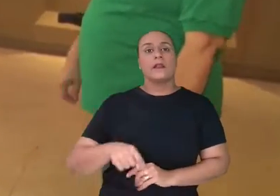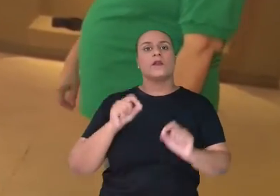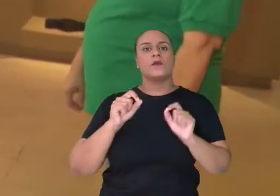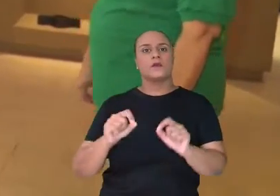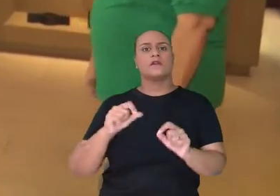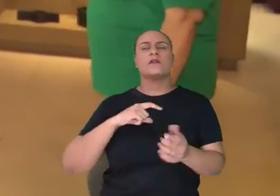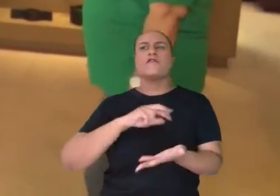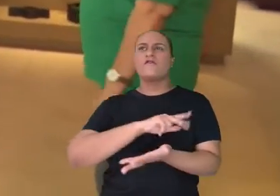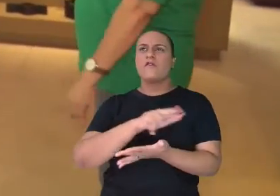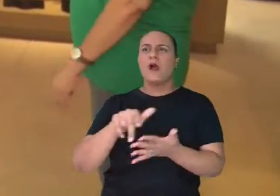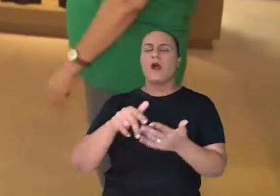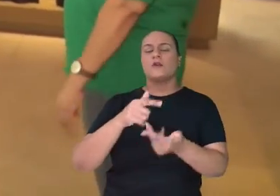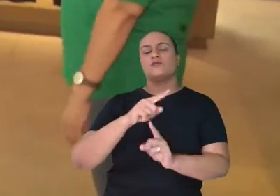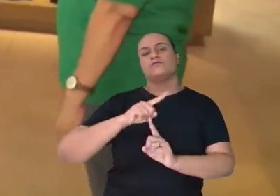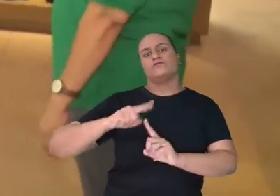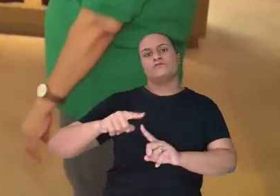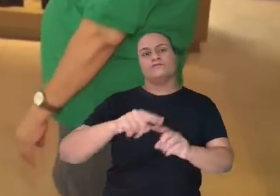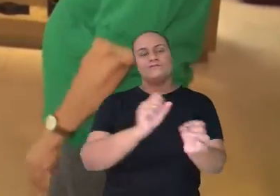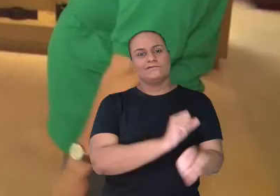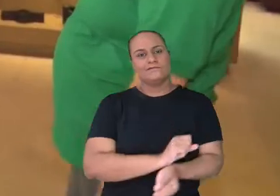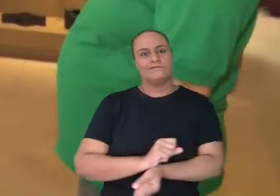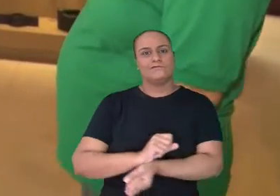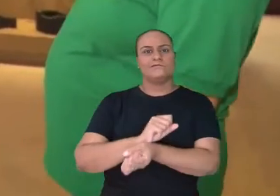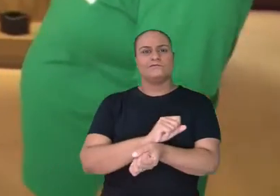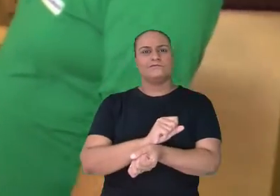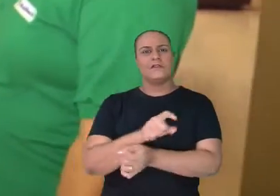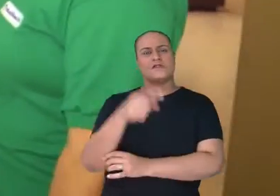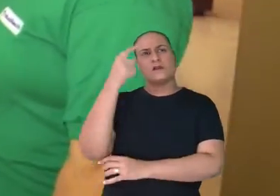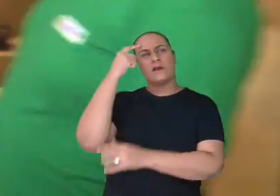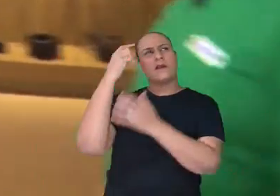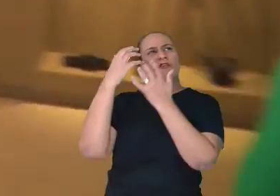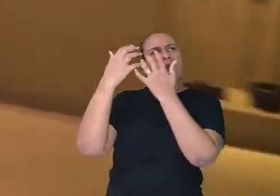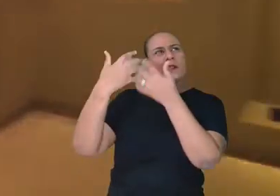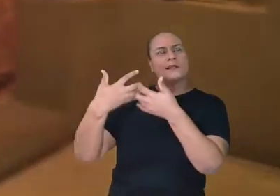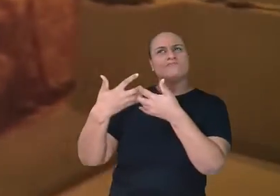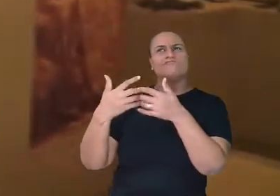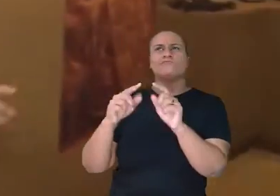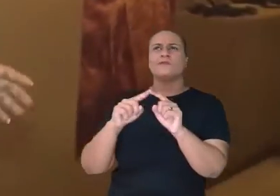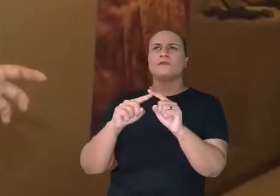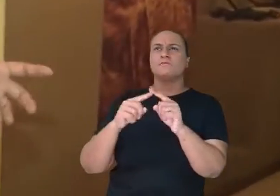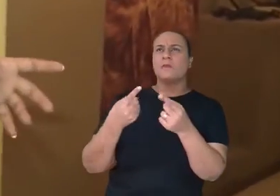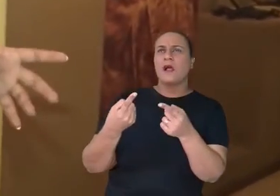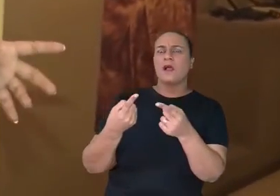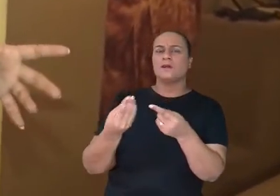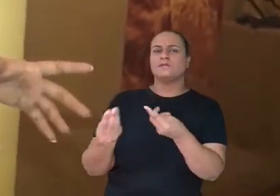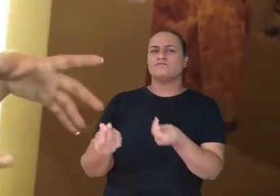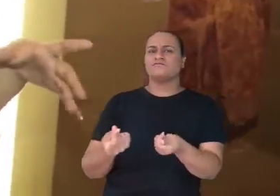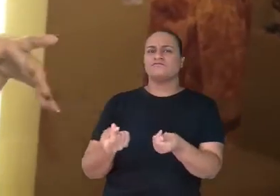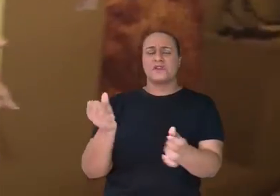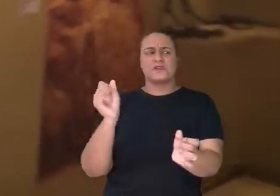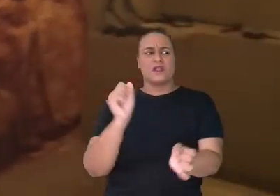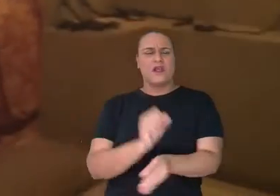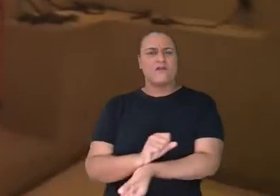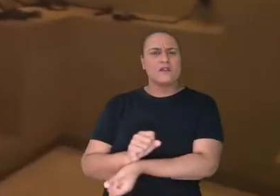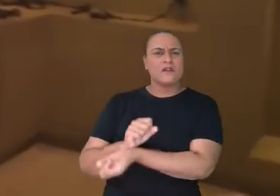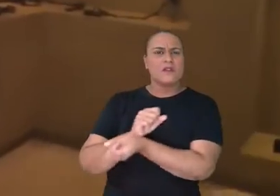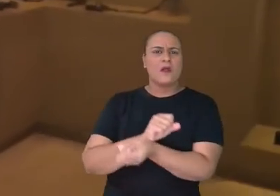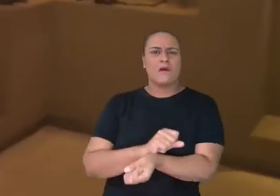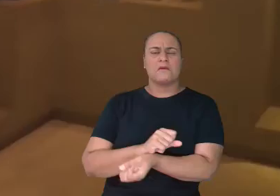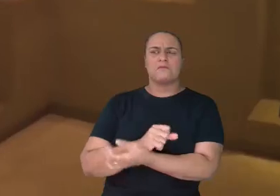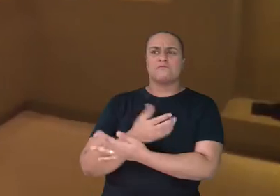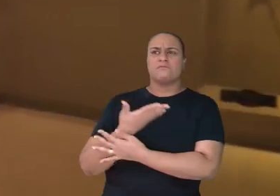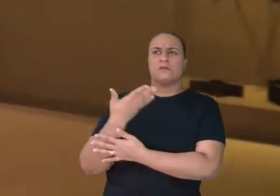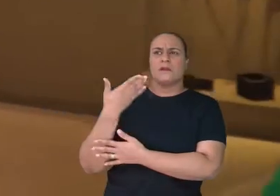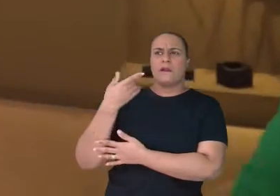de escravidão. Porque muitas vezes a gente para e pensa, mas essa escravidão é da